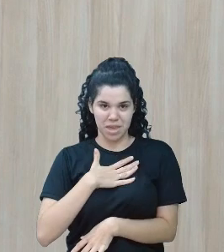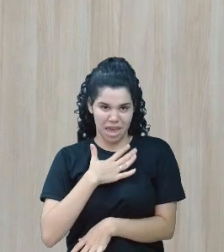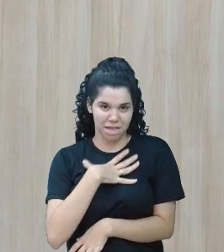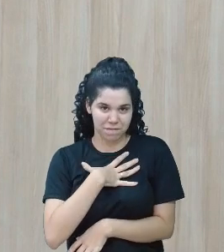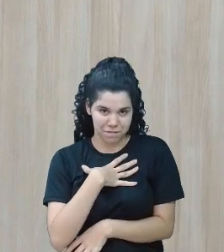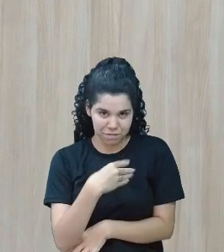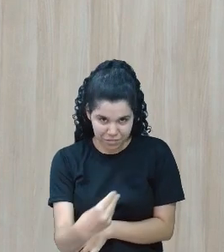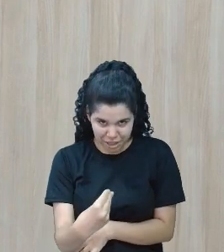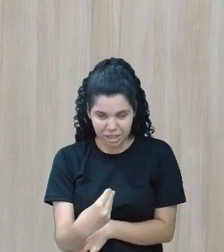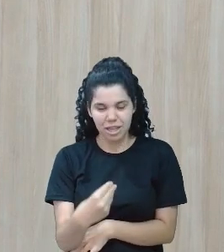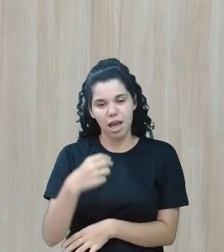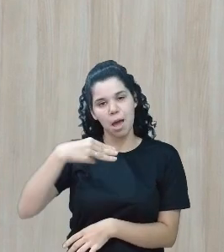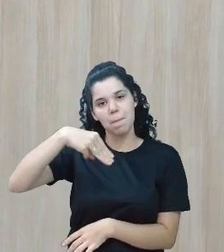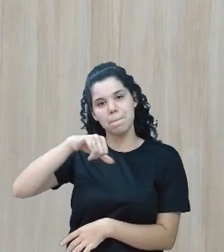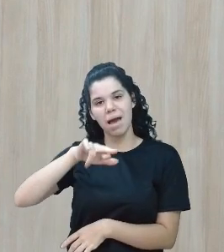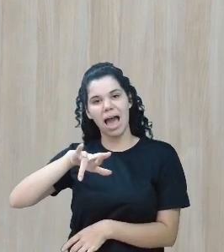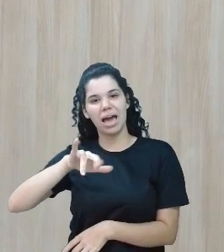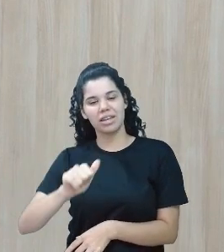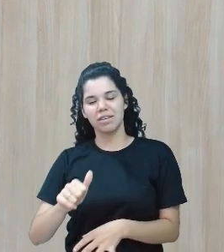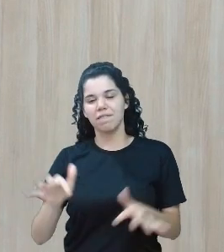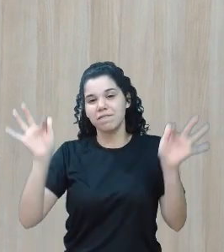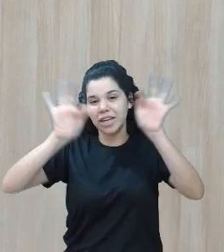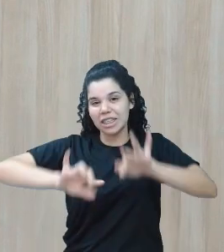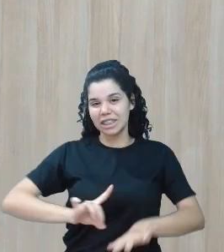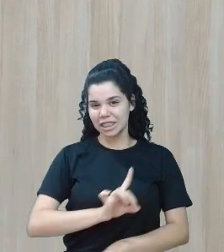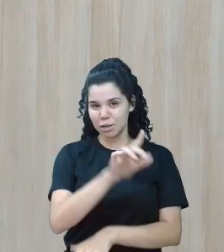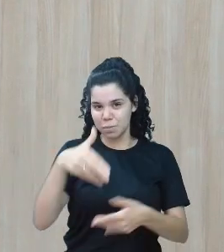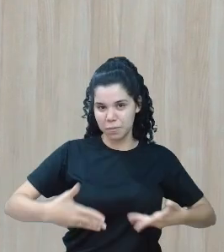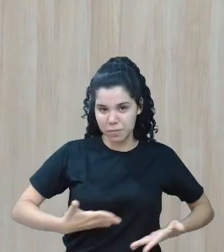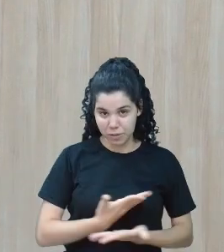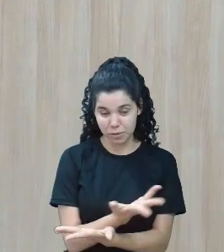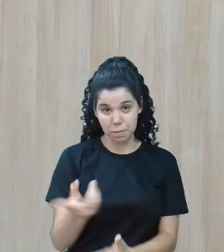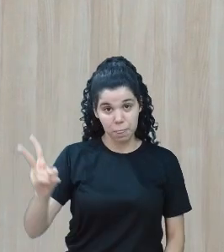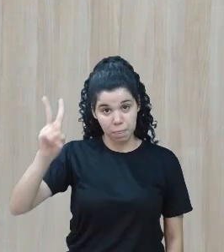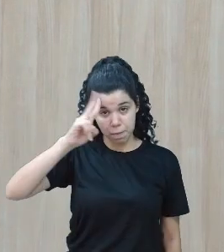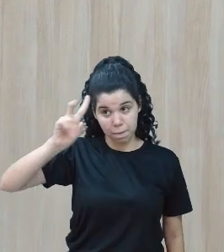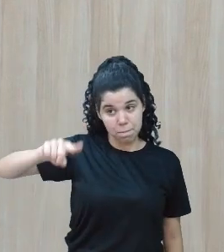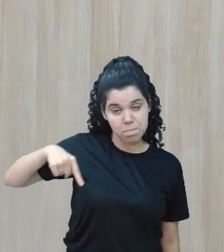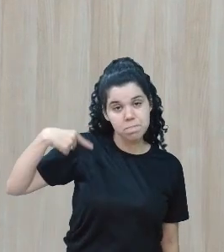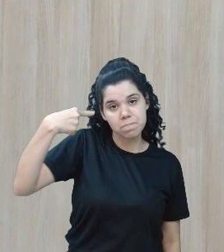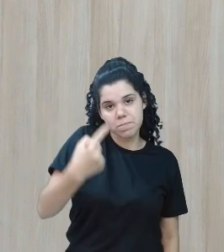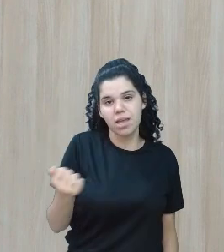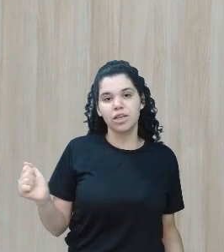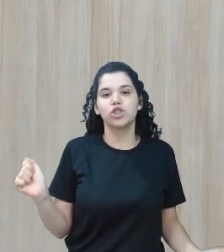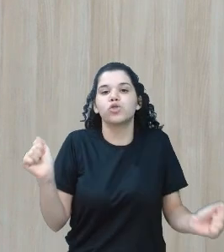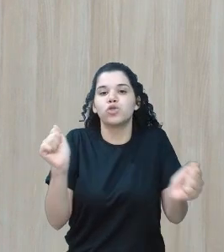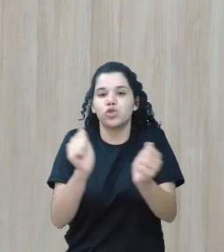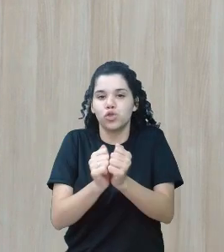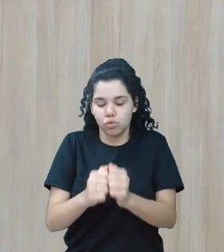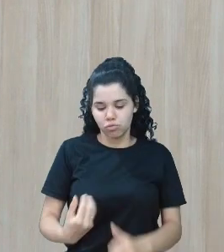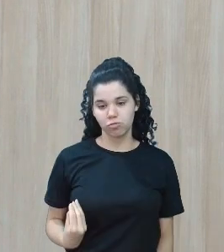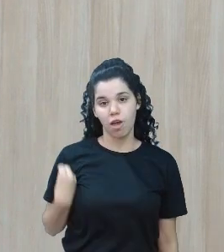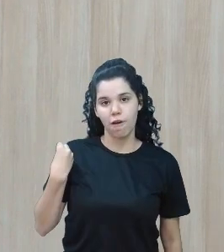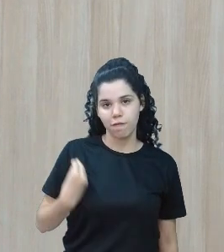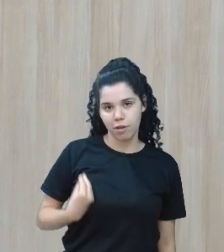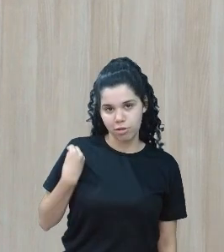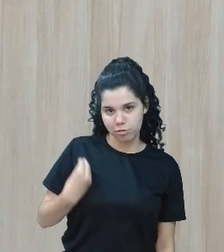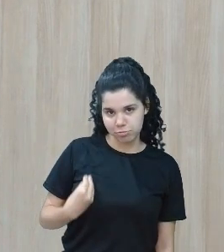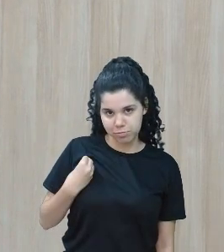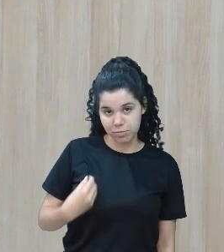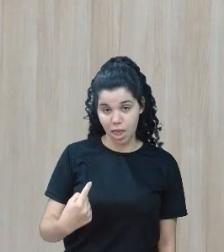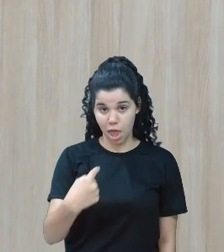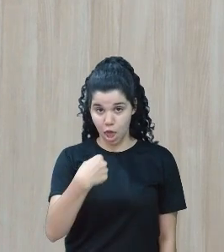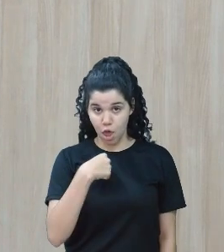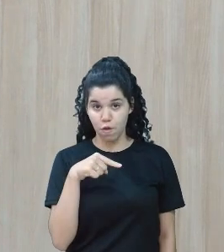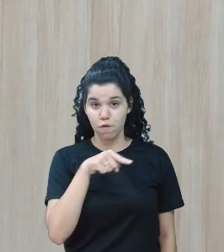Luísa. Um feliz dia para todos vocês e segunda-feira estaremos aqui ao vivo.